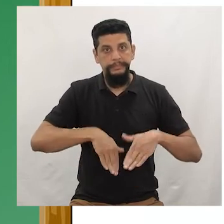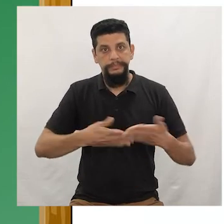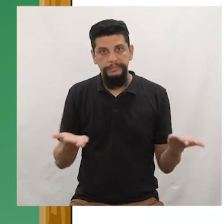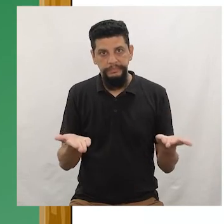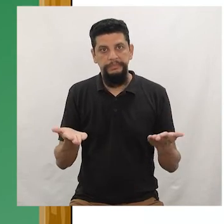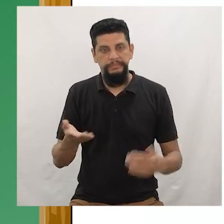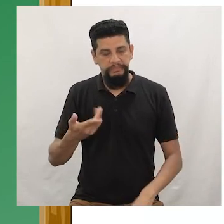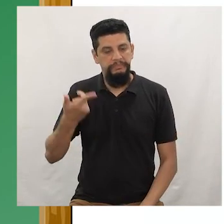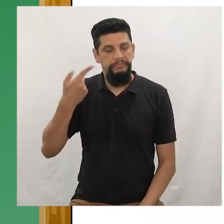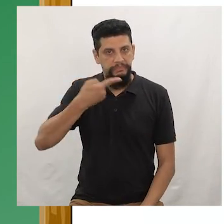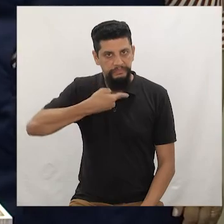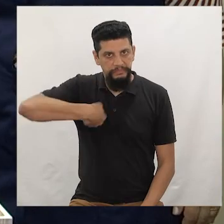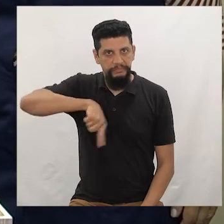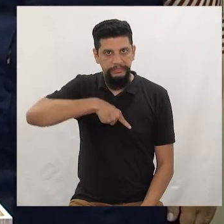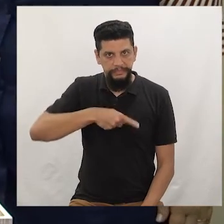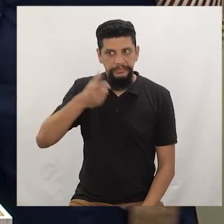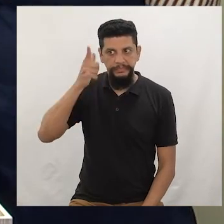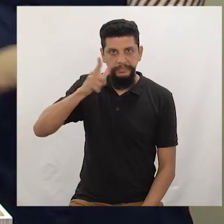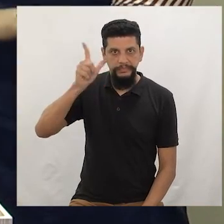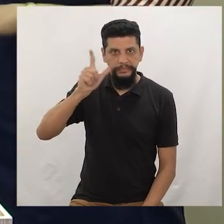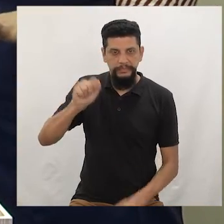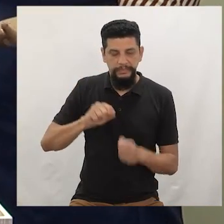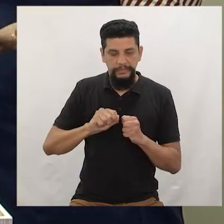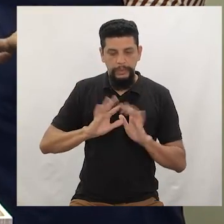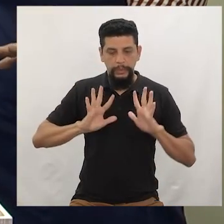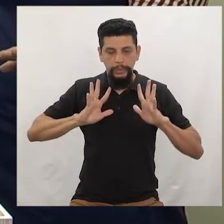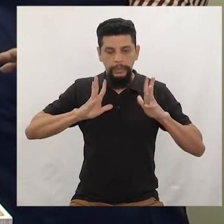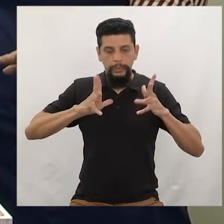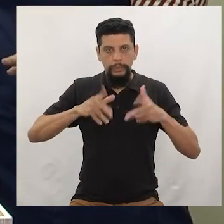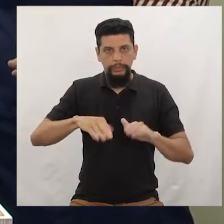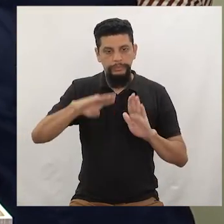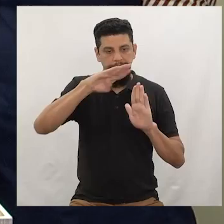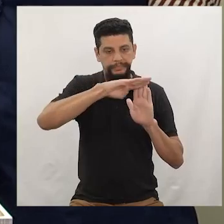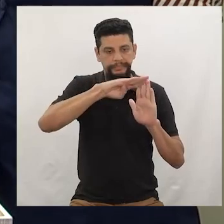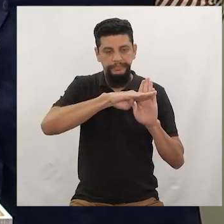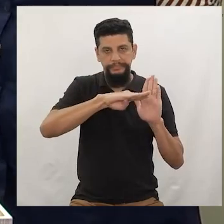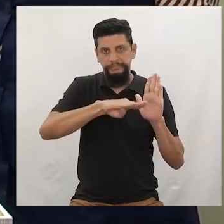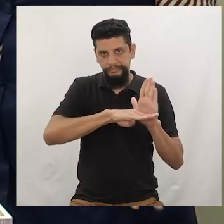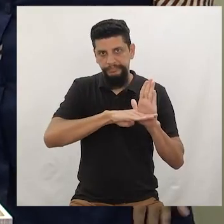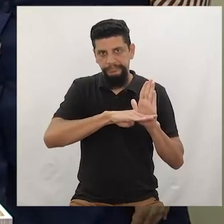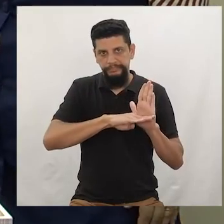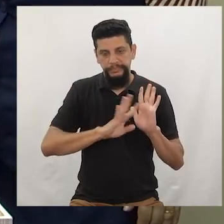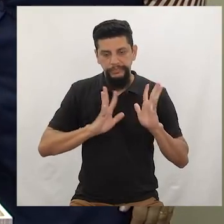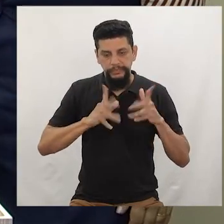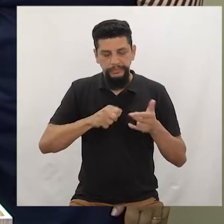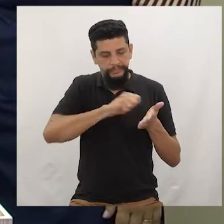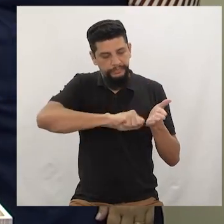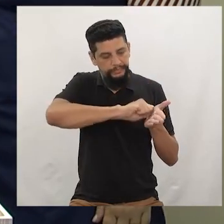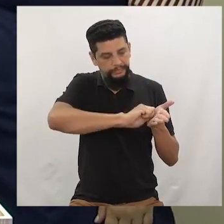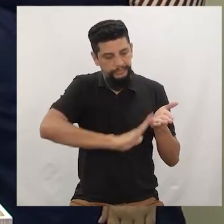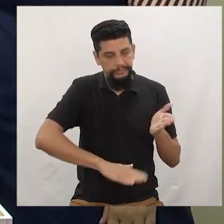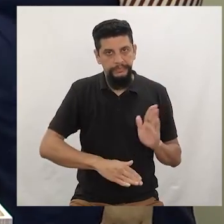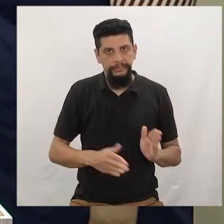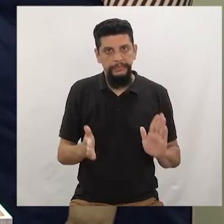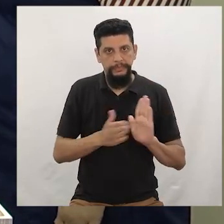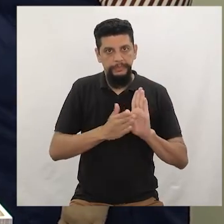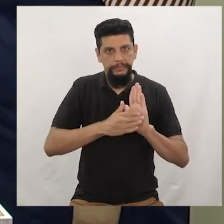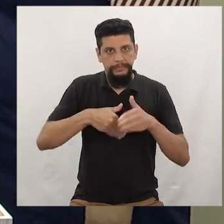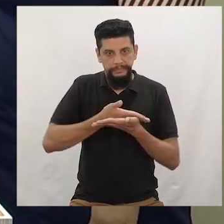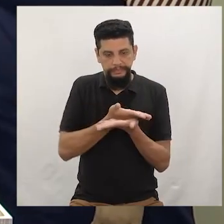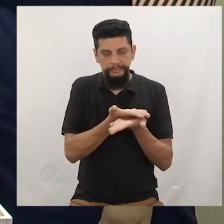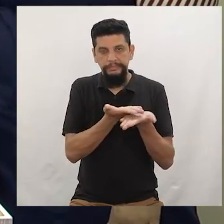atividade. Então, nós conseguimos dar conta de toda a nossa rotina, todas as atividades que a